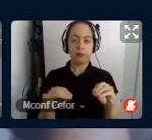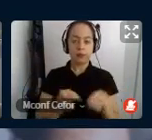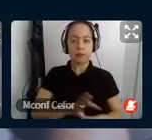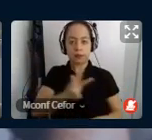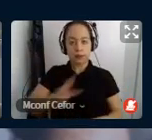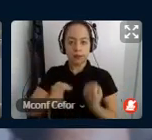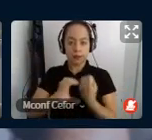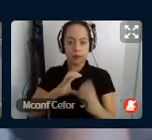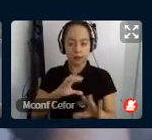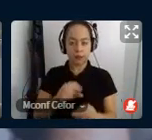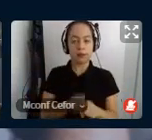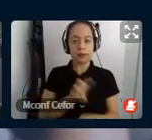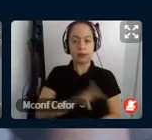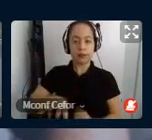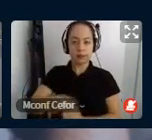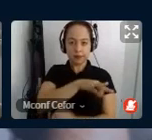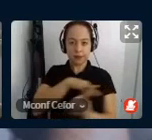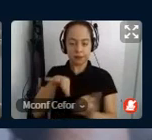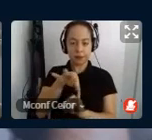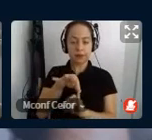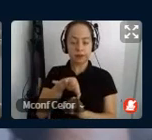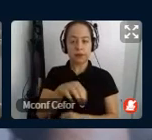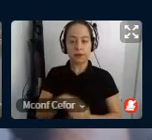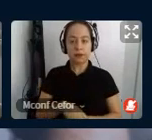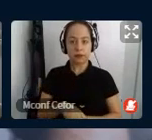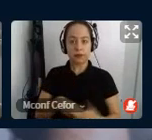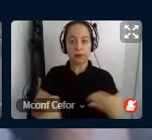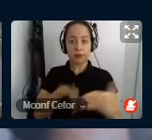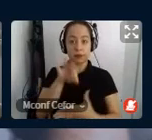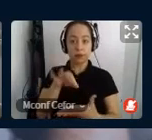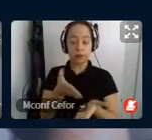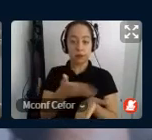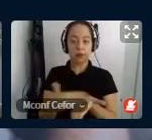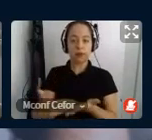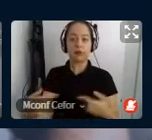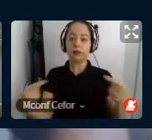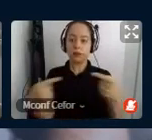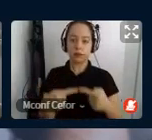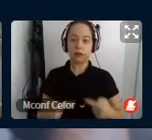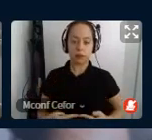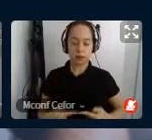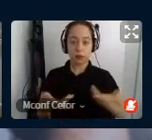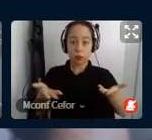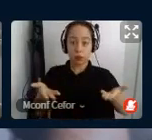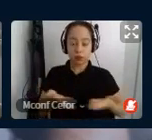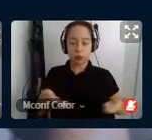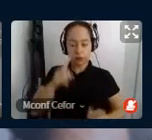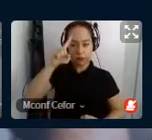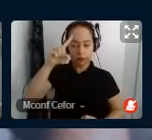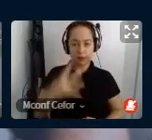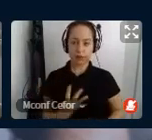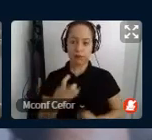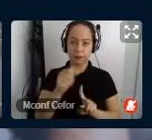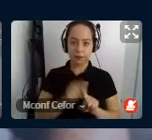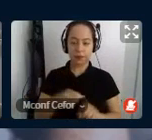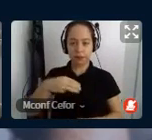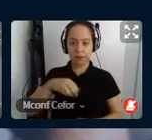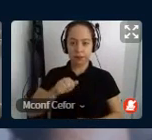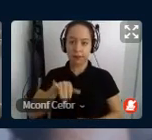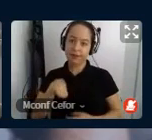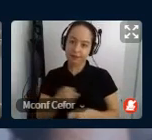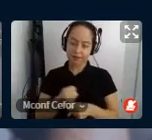CEFOR e do IFES. Sorteio eletrônico está iniciando conforme previsto. Hoje, dia 4 de maio